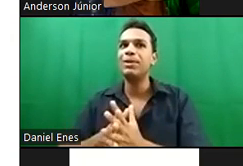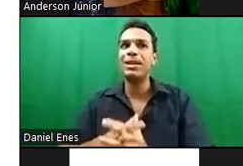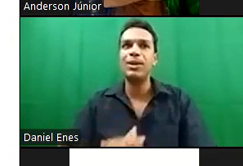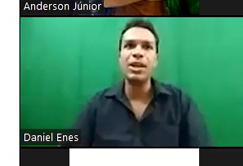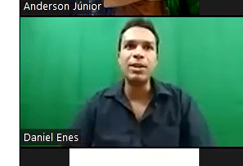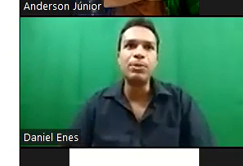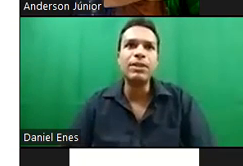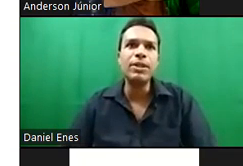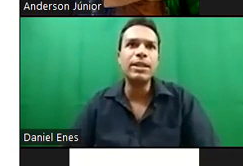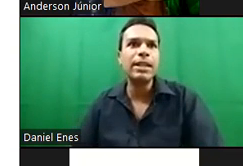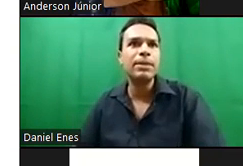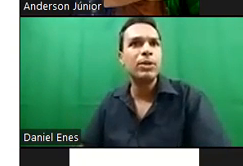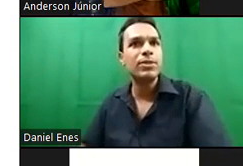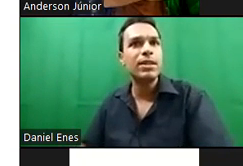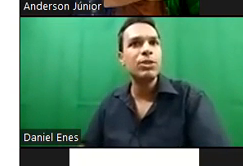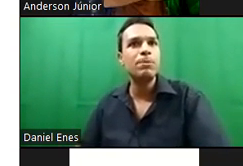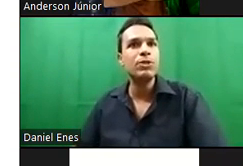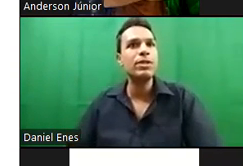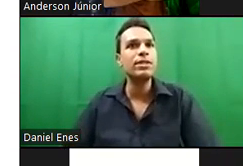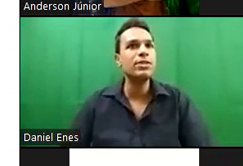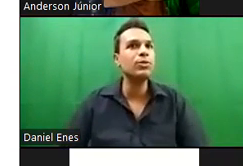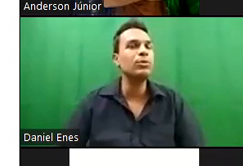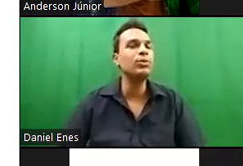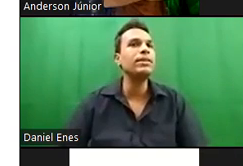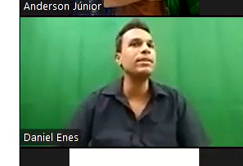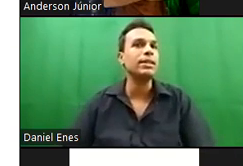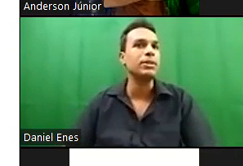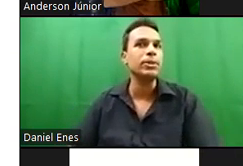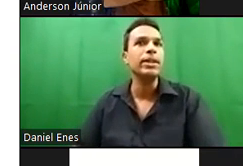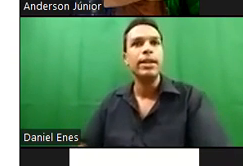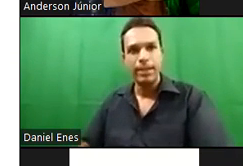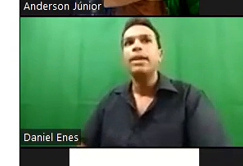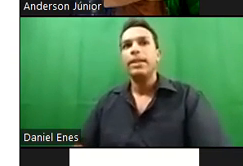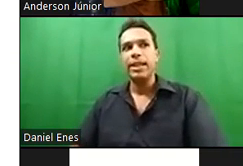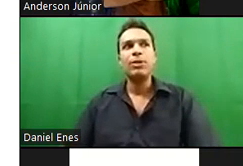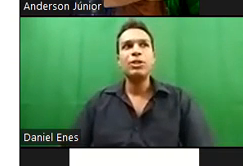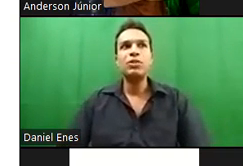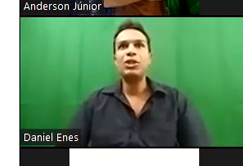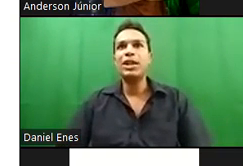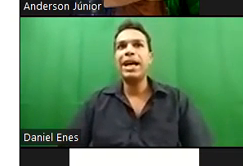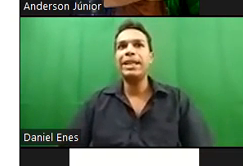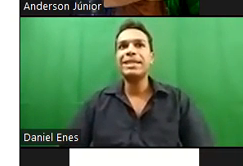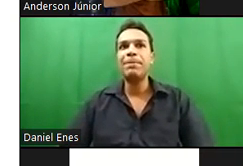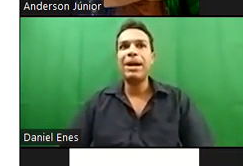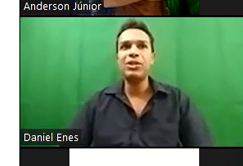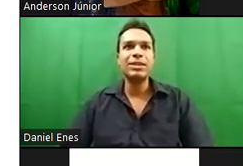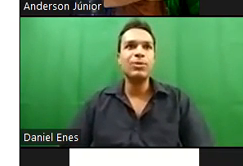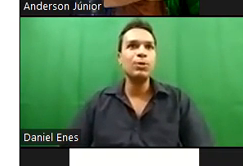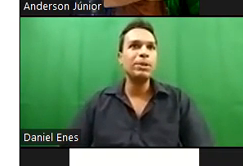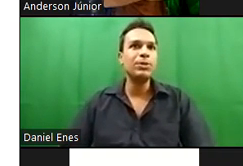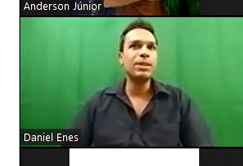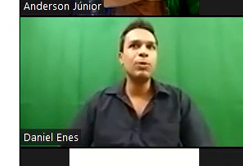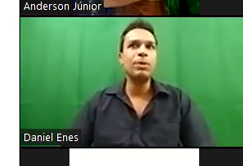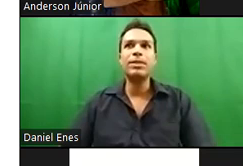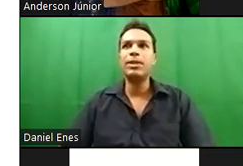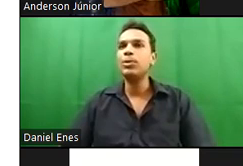Fala você, Rogério, porque foi criada para um segmento de pessoas que existem no mundo inteiro. Né? Então, a gente vai chegar nessa parte aí, então, que o